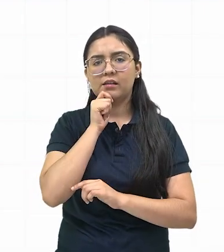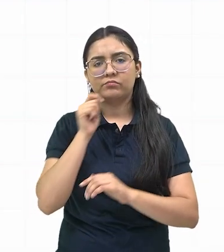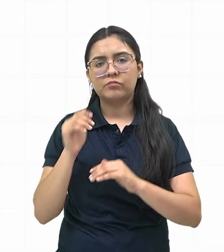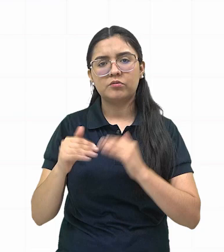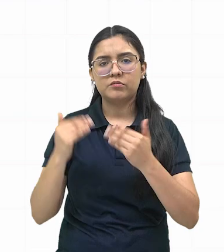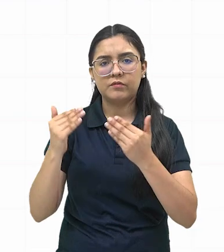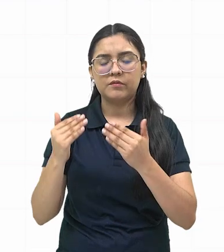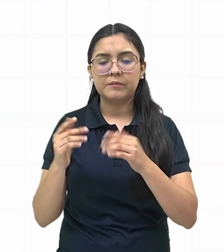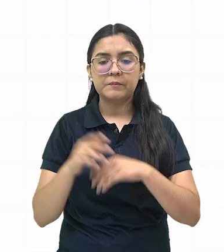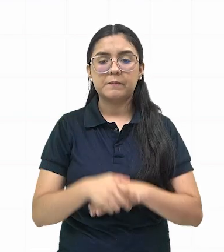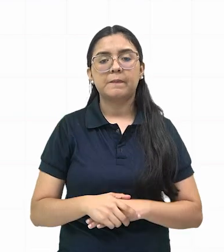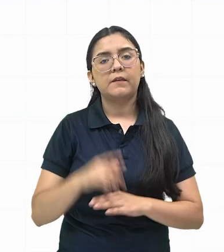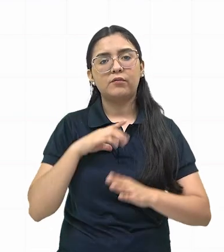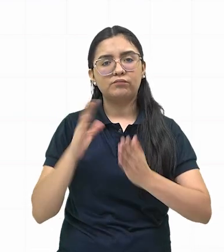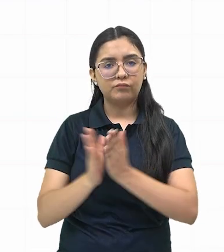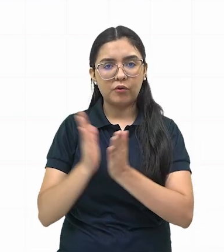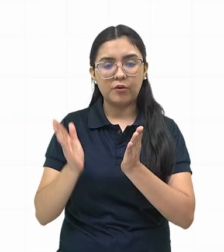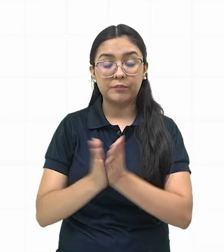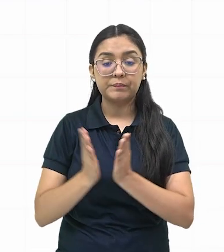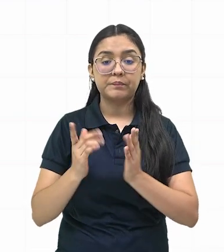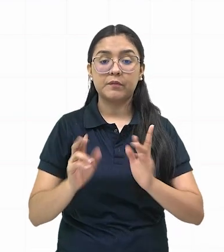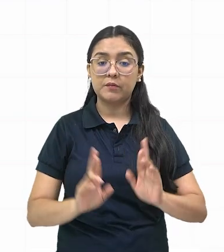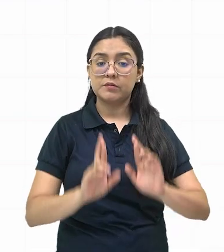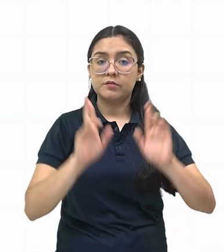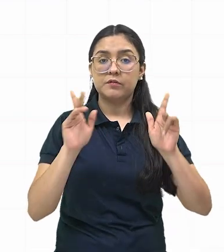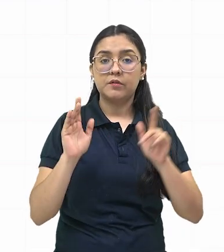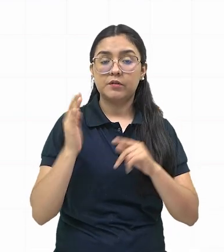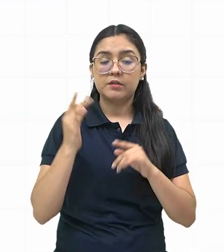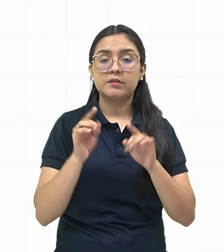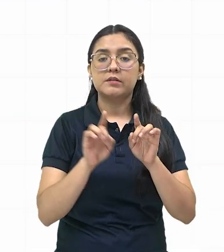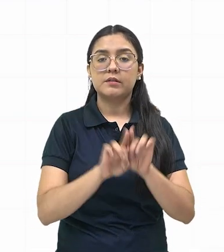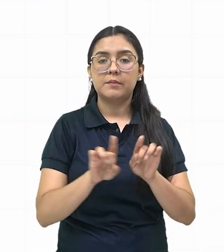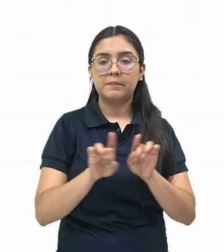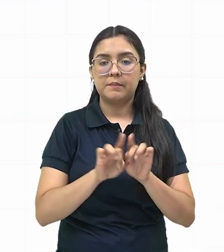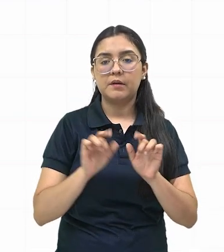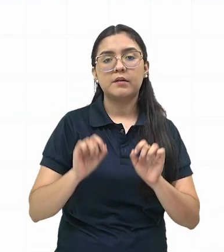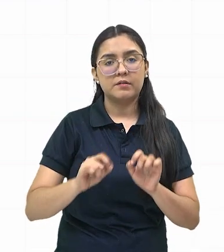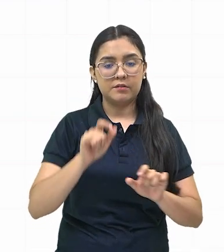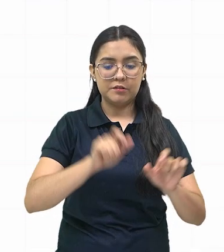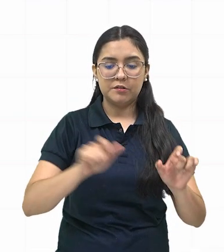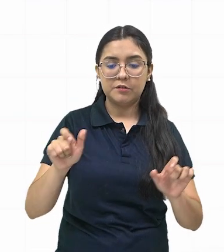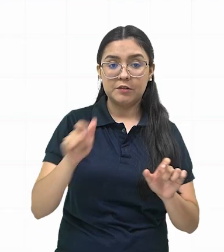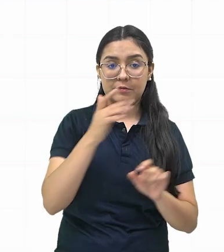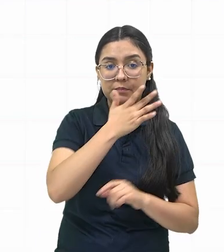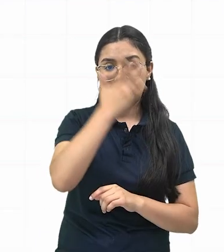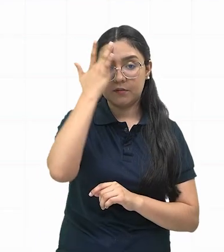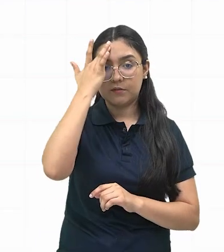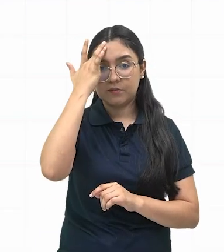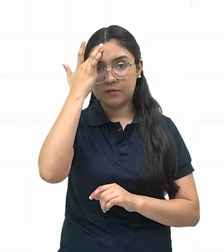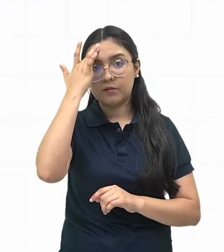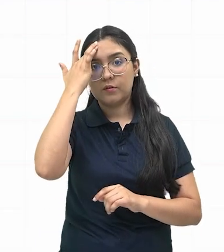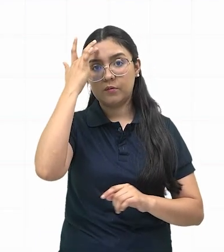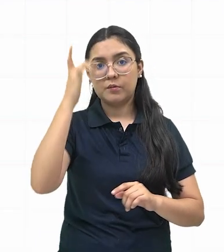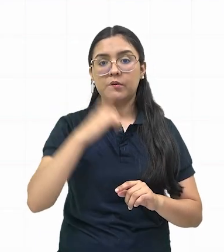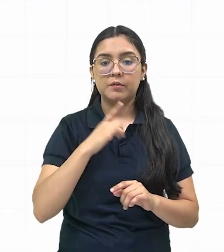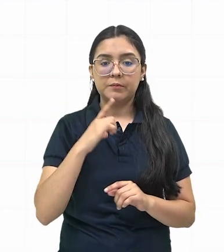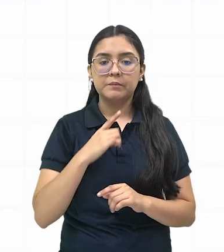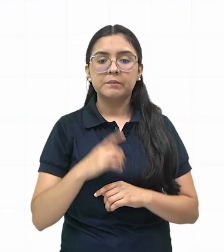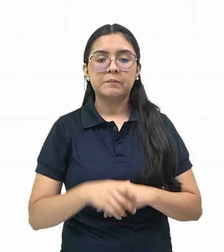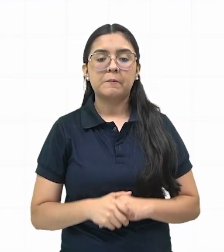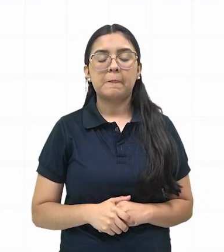ficando, cada vez mais pobres. Essas diferenças acontecem também entre pessoas. Então ele vê a globalização